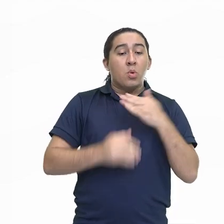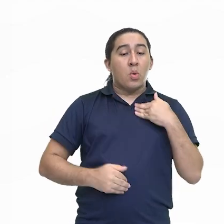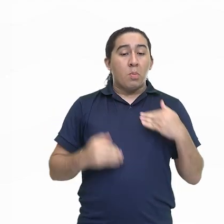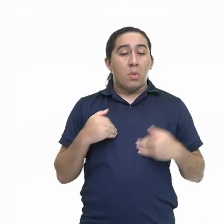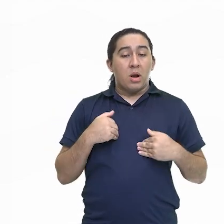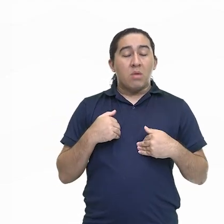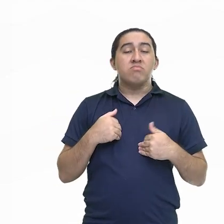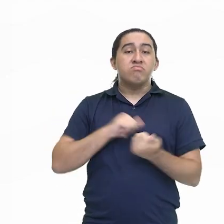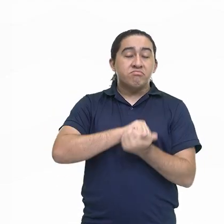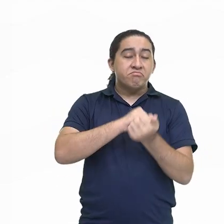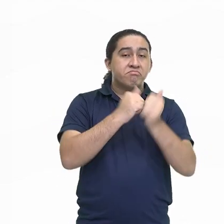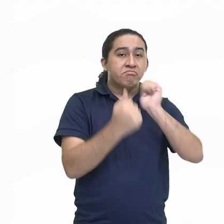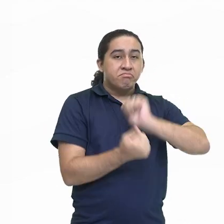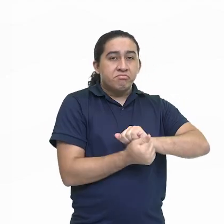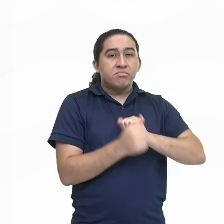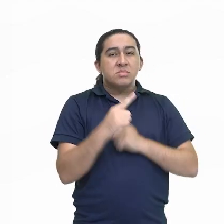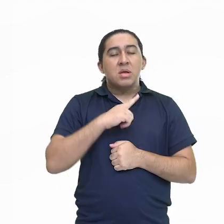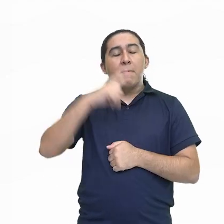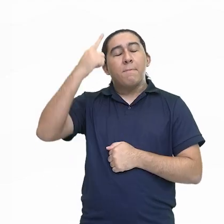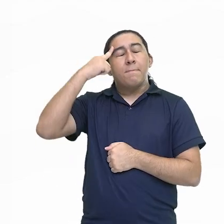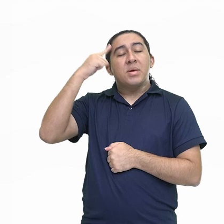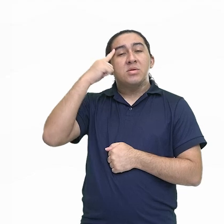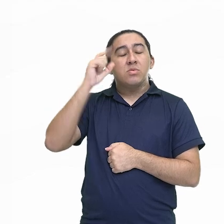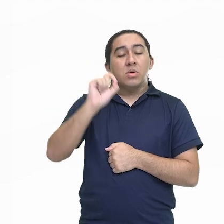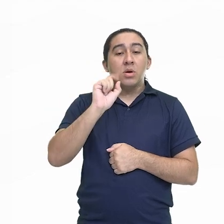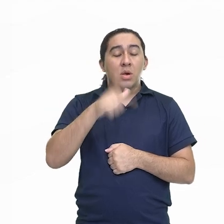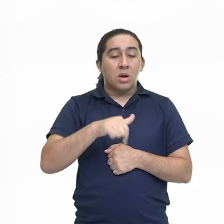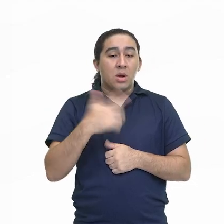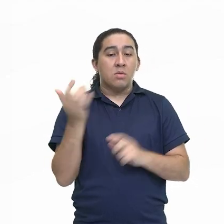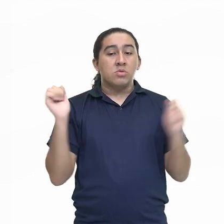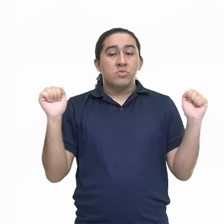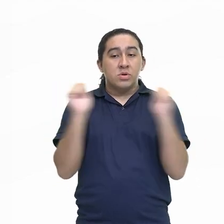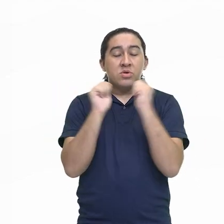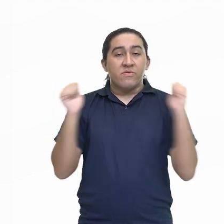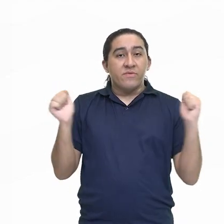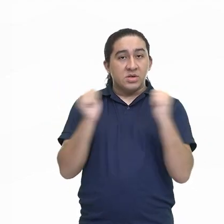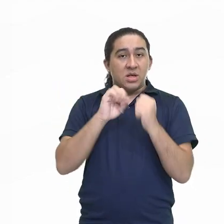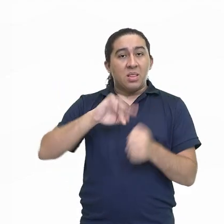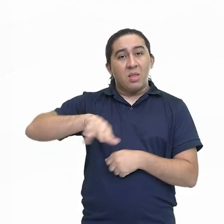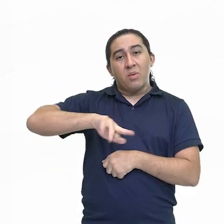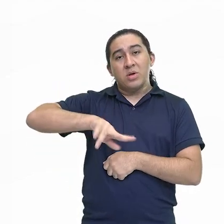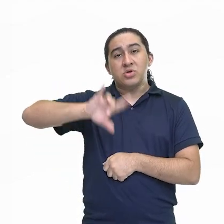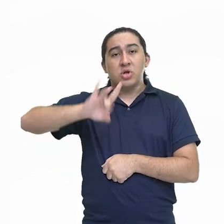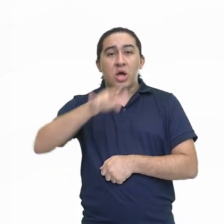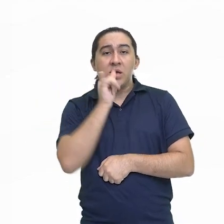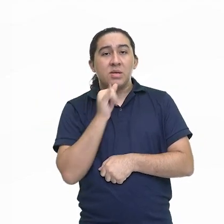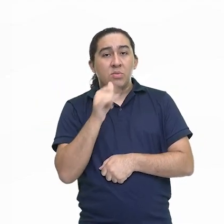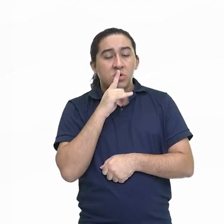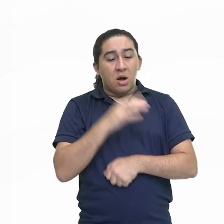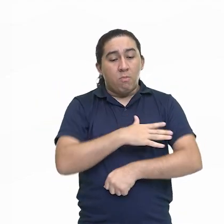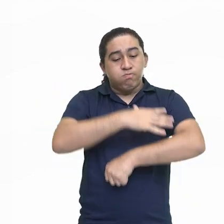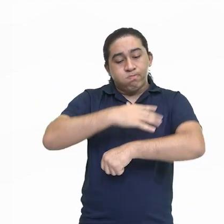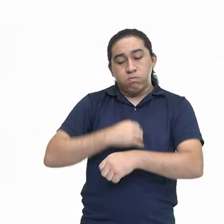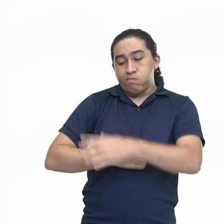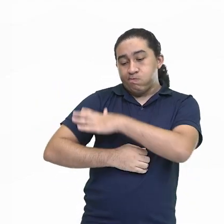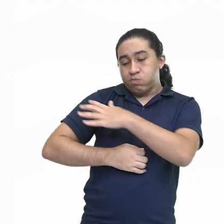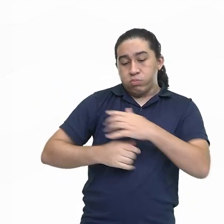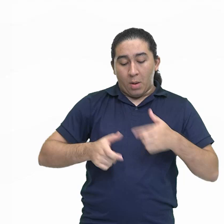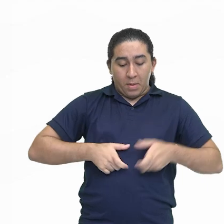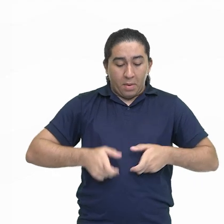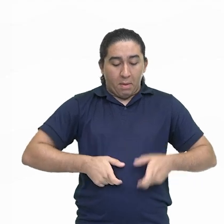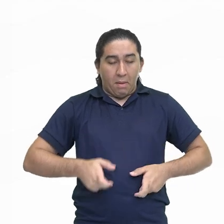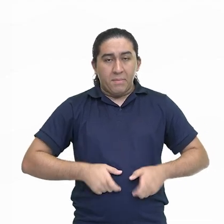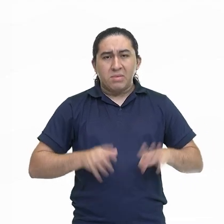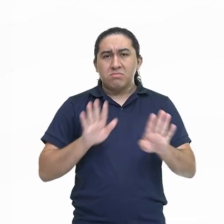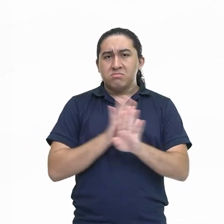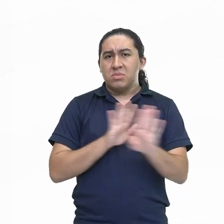corporais, envolve ver a atividade física não apenas como meio de condicionamento físico, mas como uma ferramenta